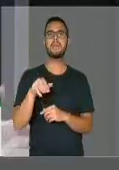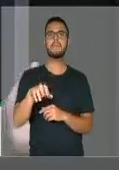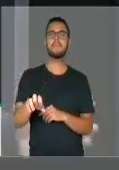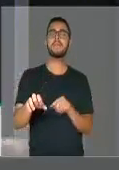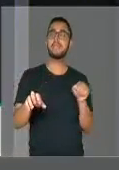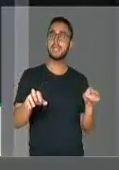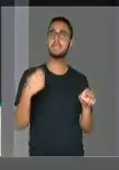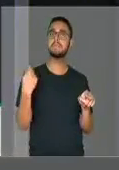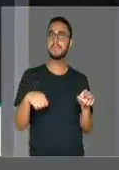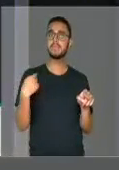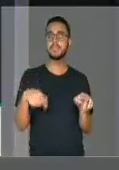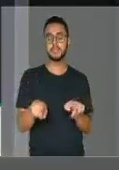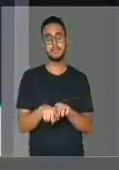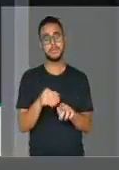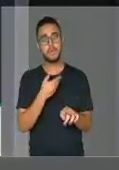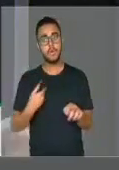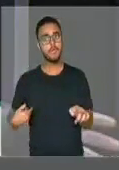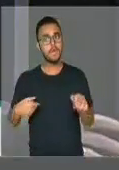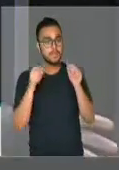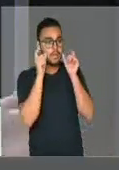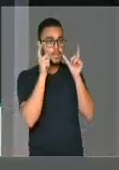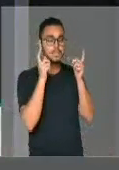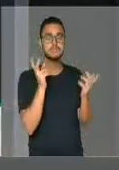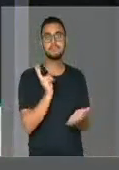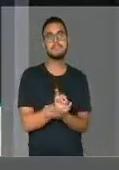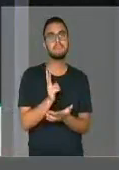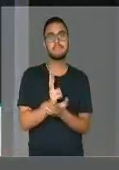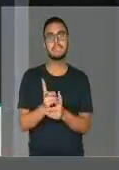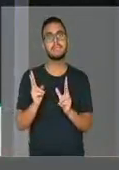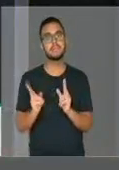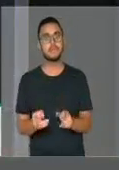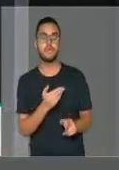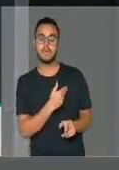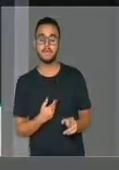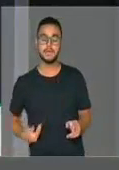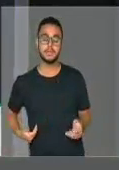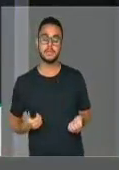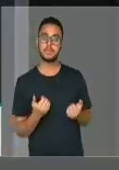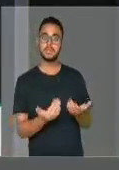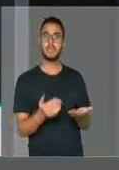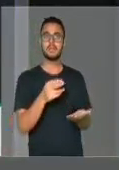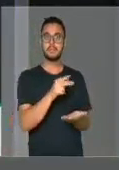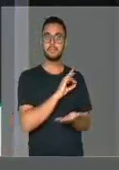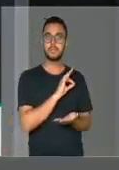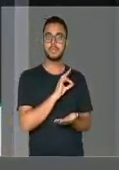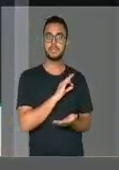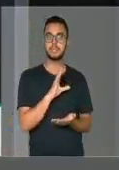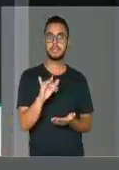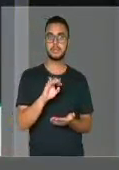precisam também da atenção do governo do Estado. A mesma atenção que o nosso governador tem dado à Polícia Civil.